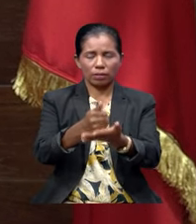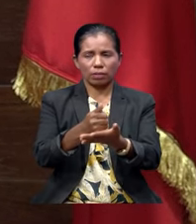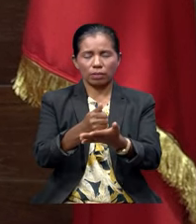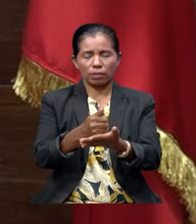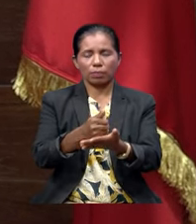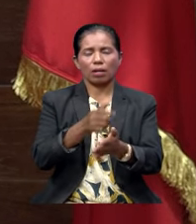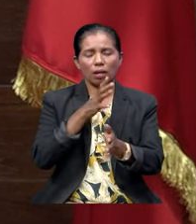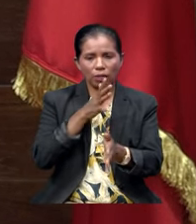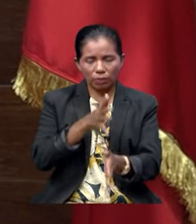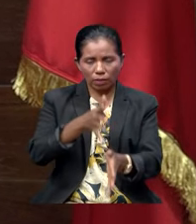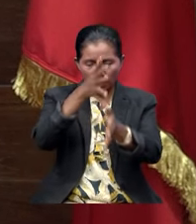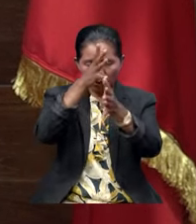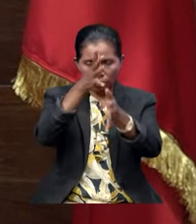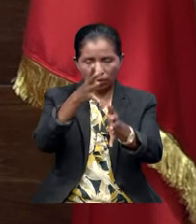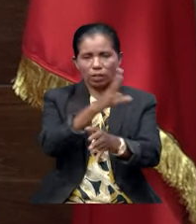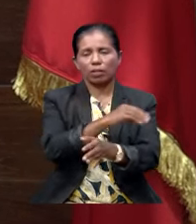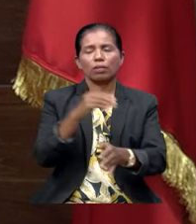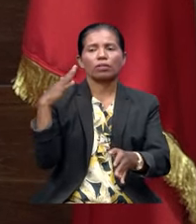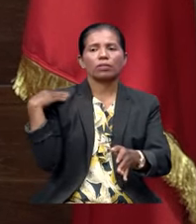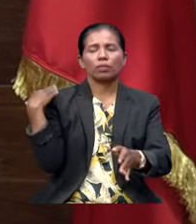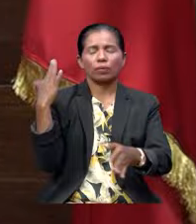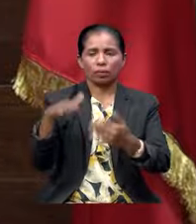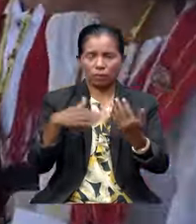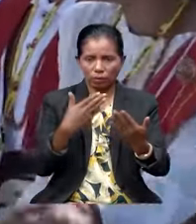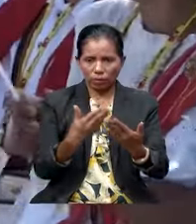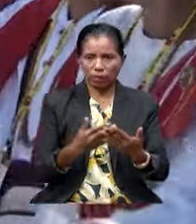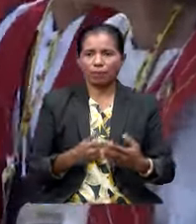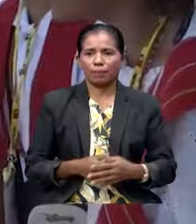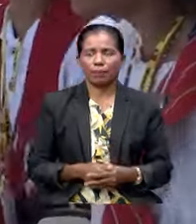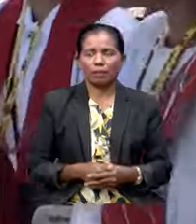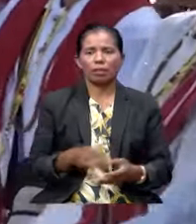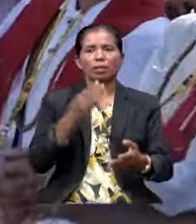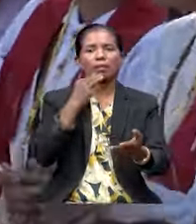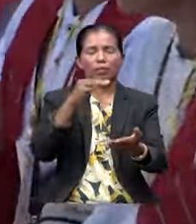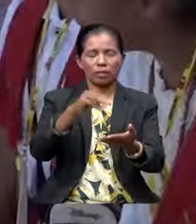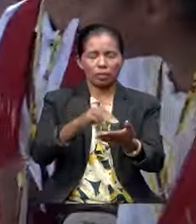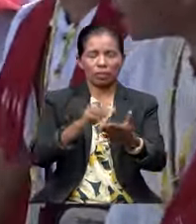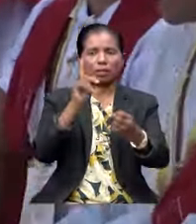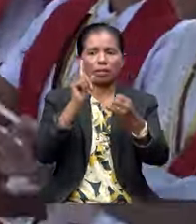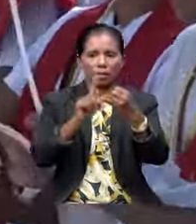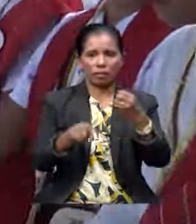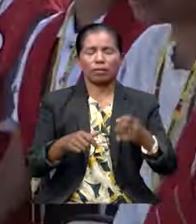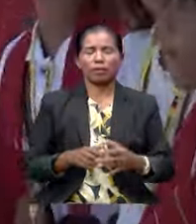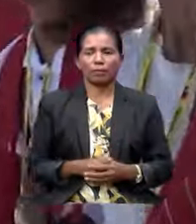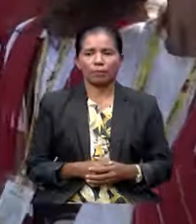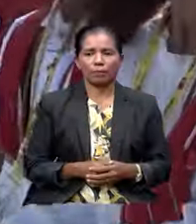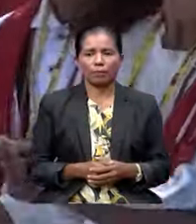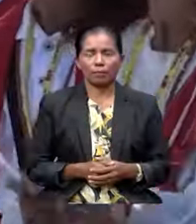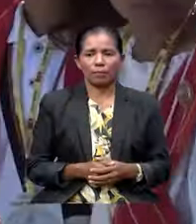feric, que tuas no jovens ir. Nema guia mensagem ecos.